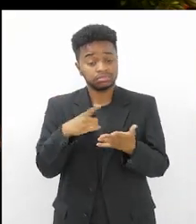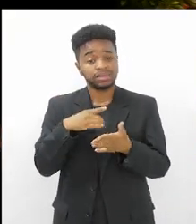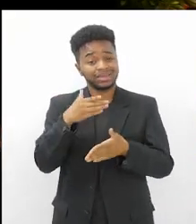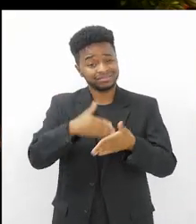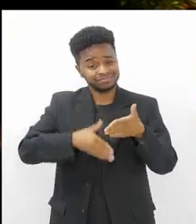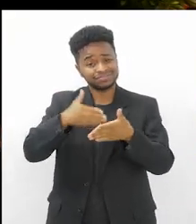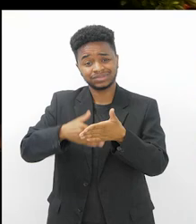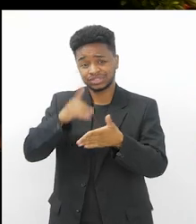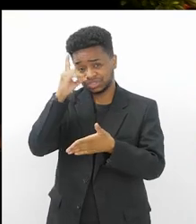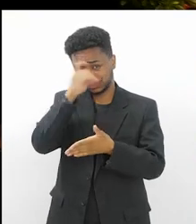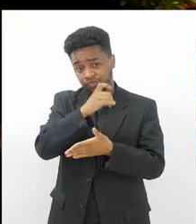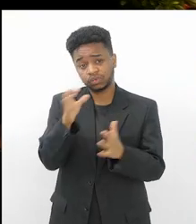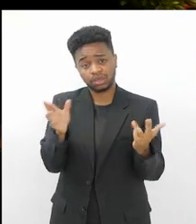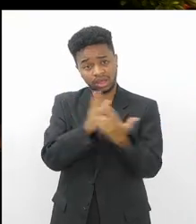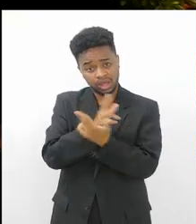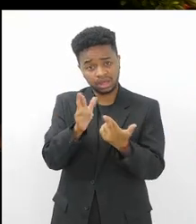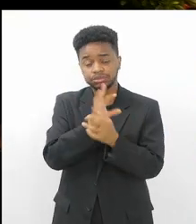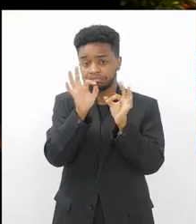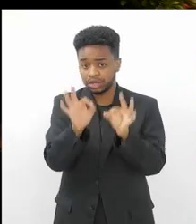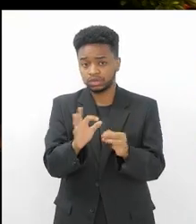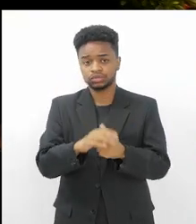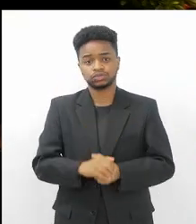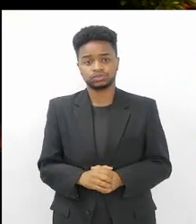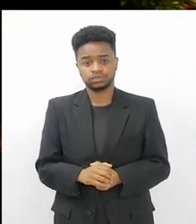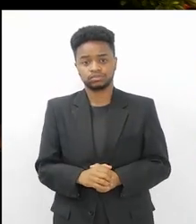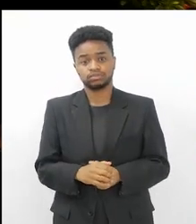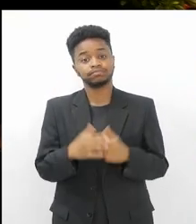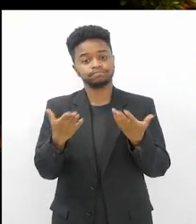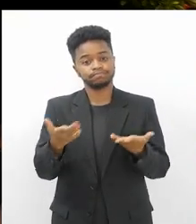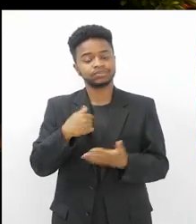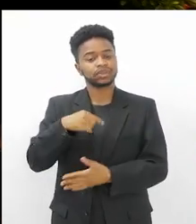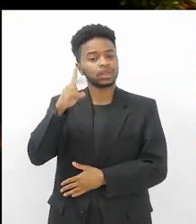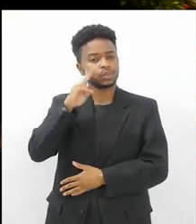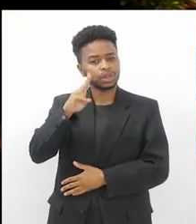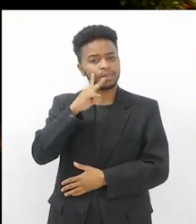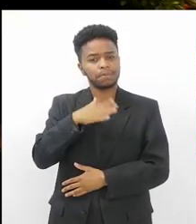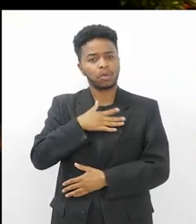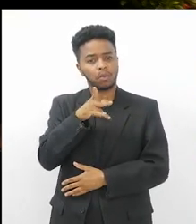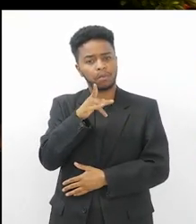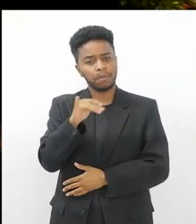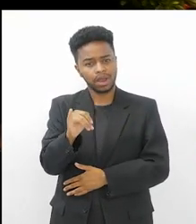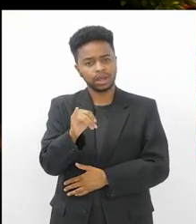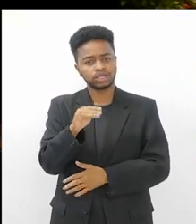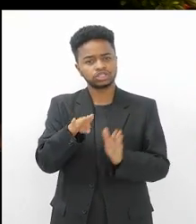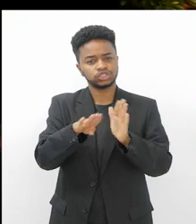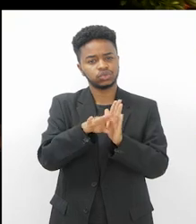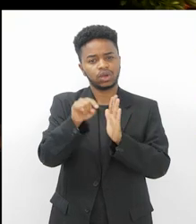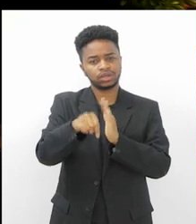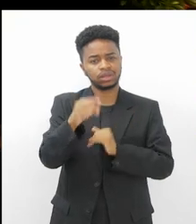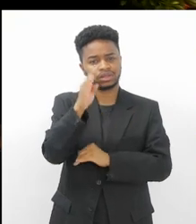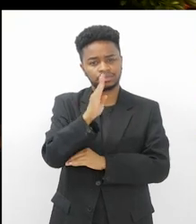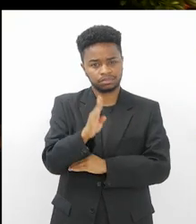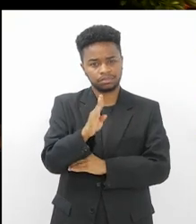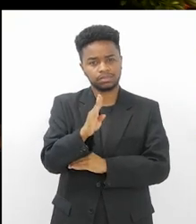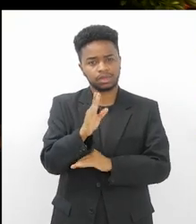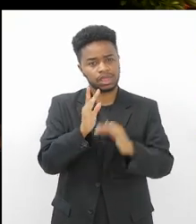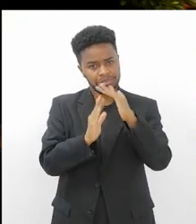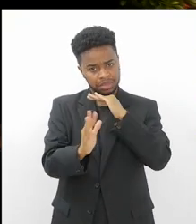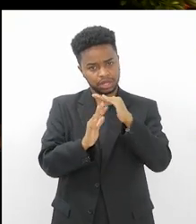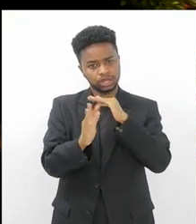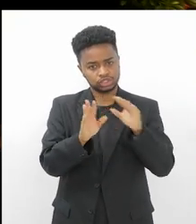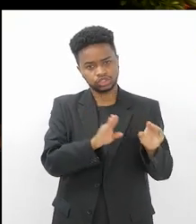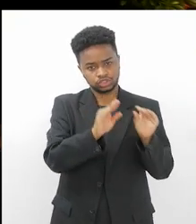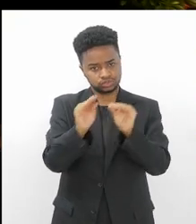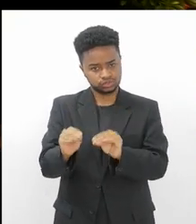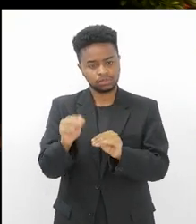uma dificuldade de relacionamento. Sim. E eu me lembro muito bem do meu pai, que chegou aqui no Brasil,